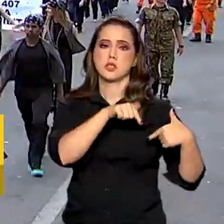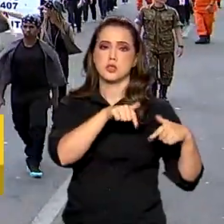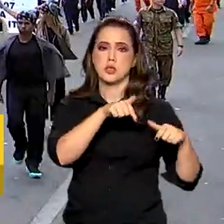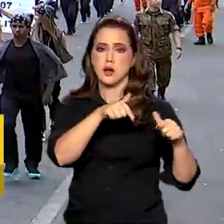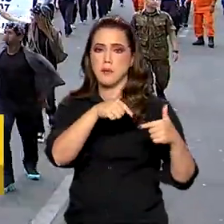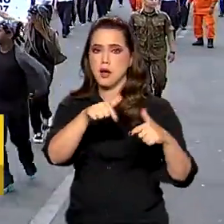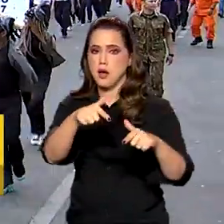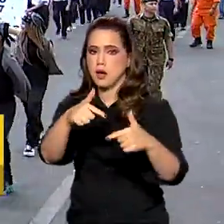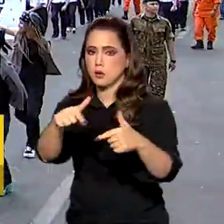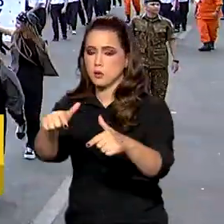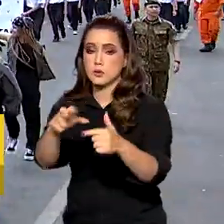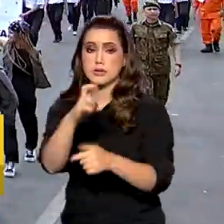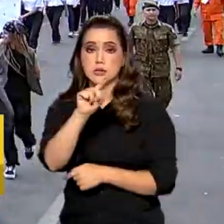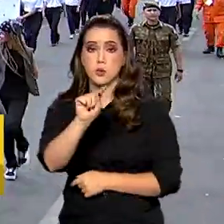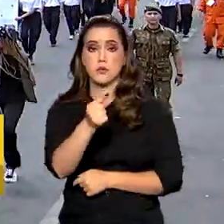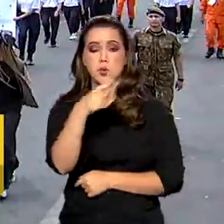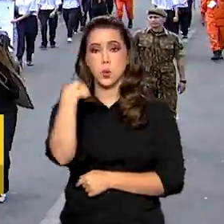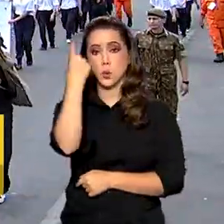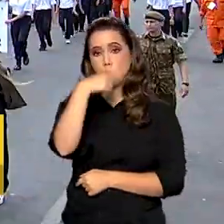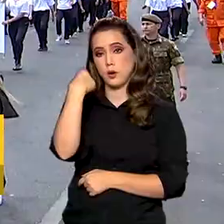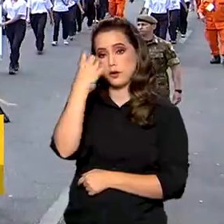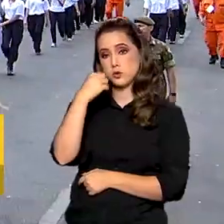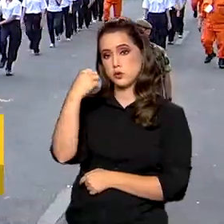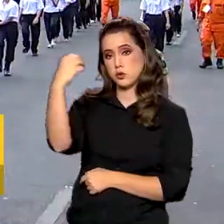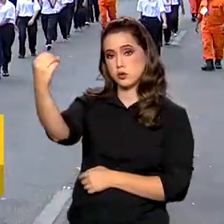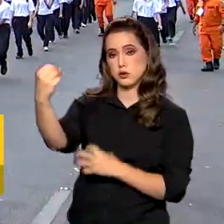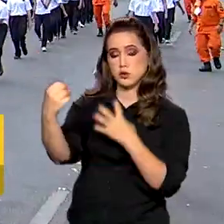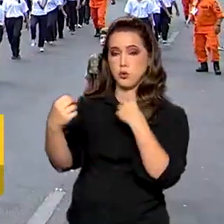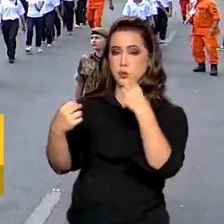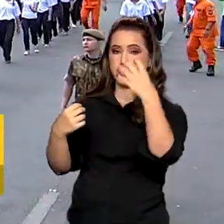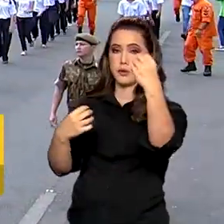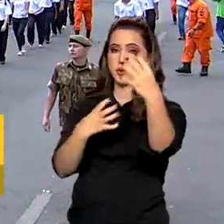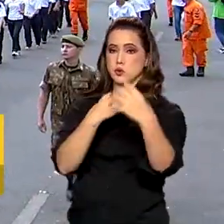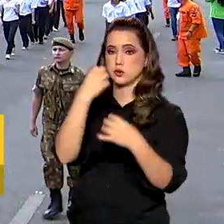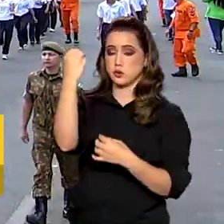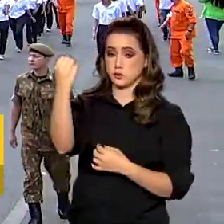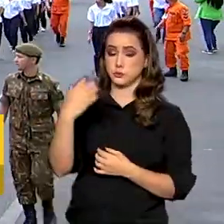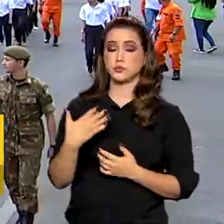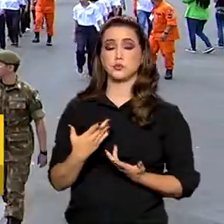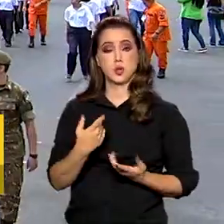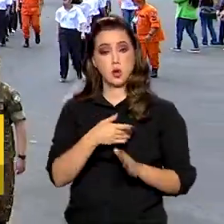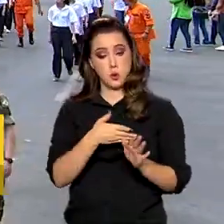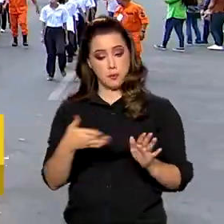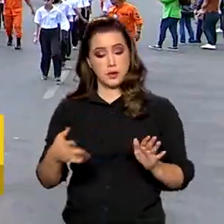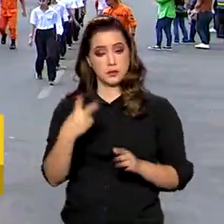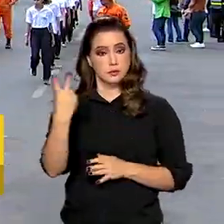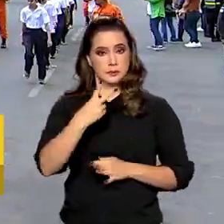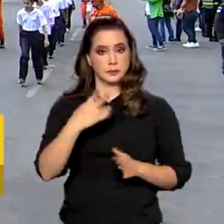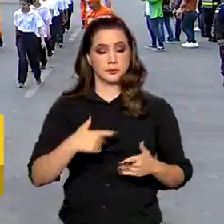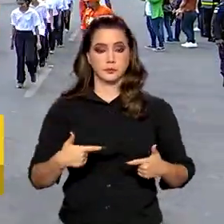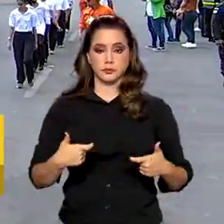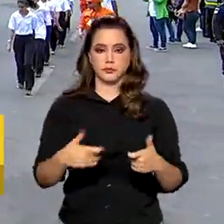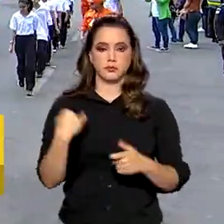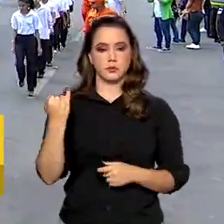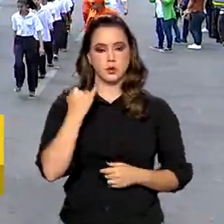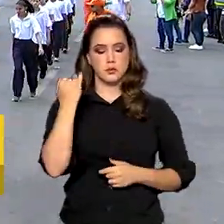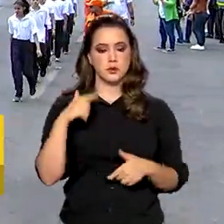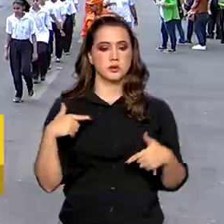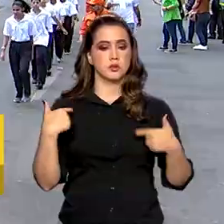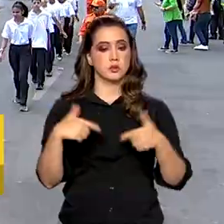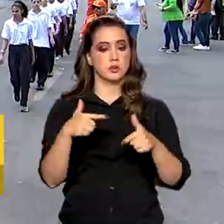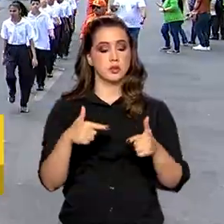somando mais de 5 mil horas de voo realizadas durante a Segunda Guerra. Então, foi uma participação importantíssima que a Força Aérea teve aí na história.